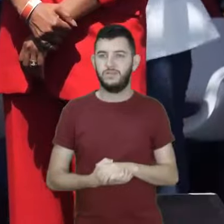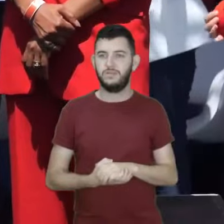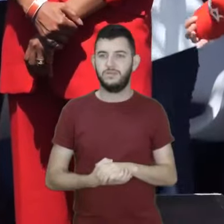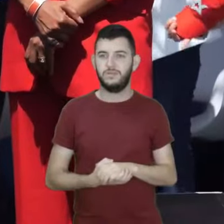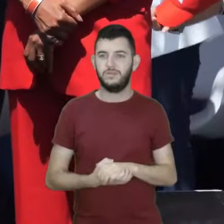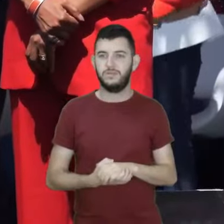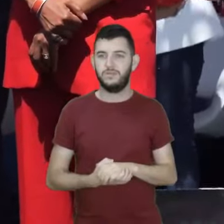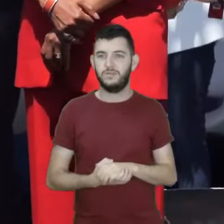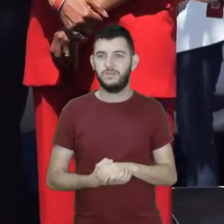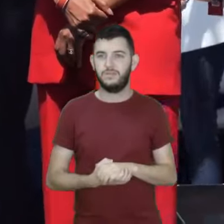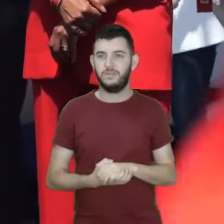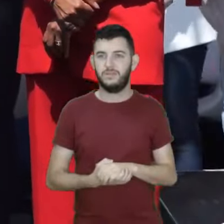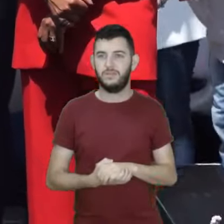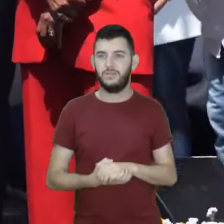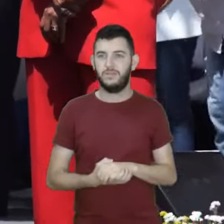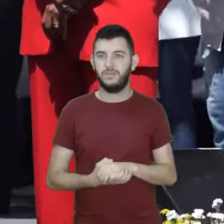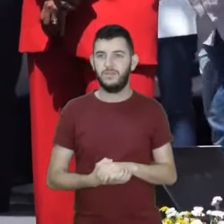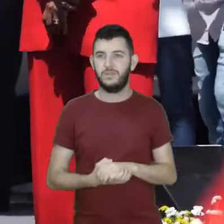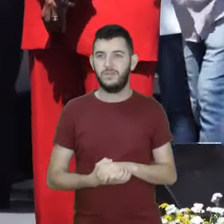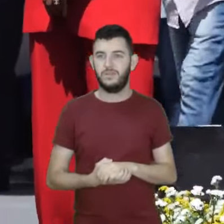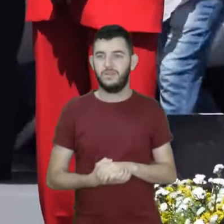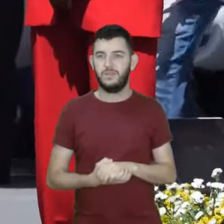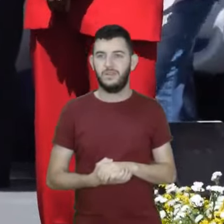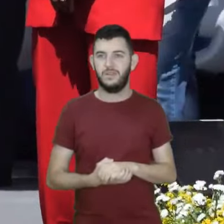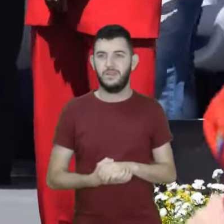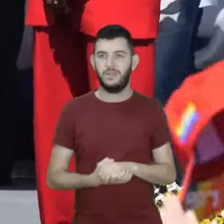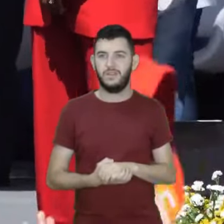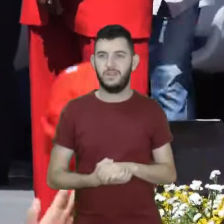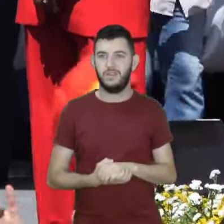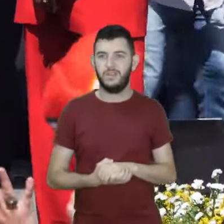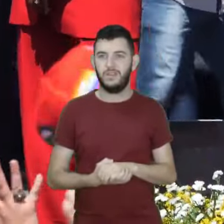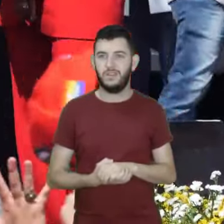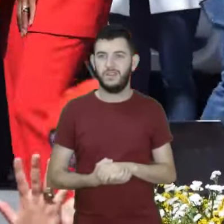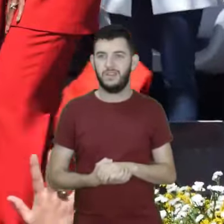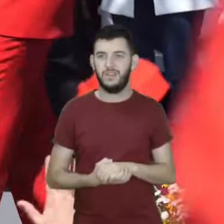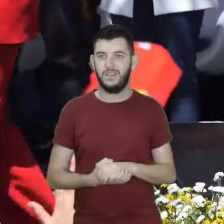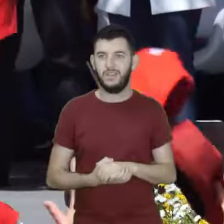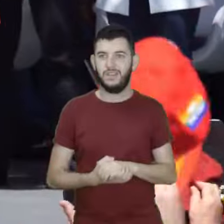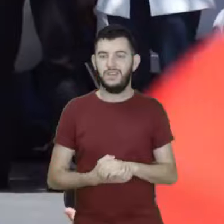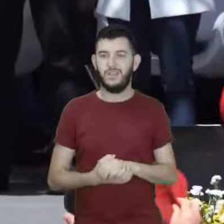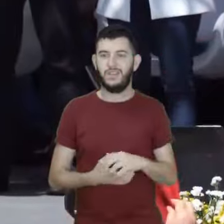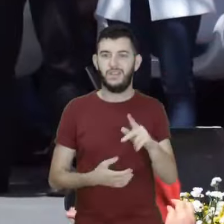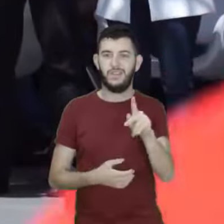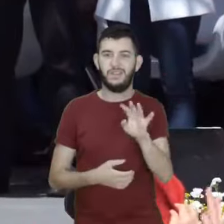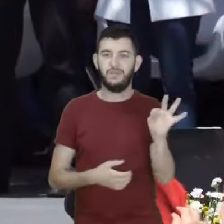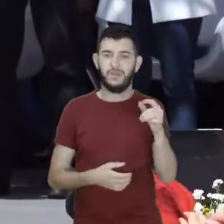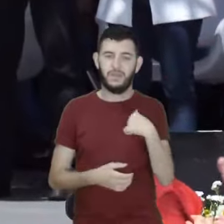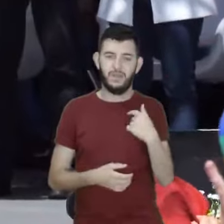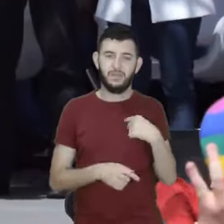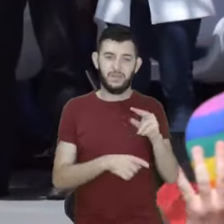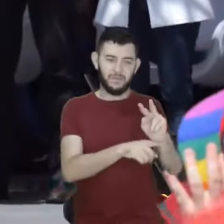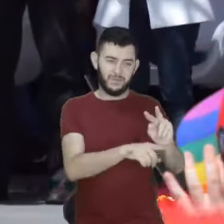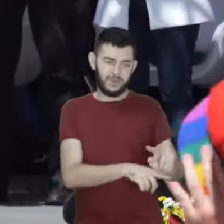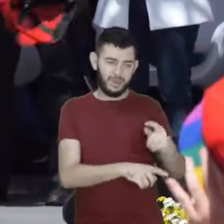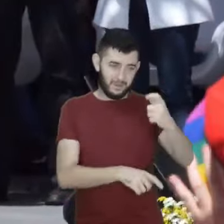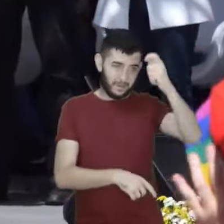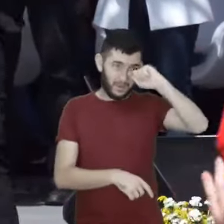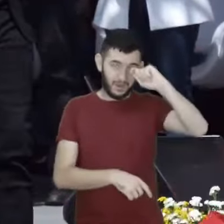Empresta seu boné do PT para mim. Do PT, do PT. Não, eu quero um boné do PT.